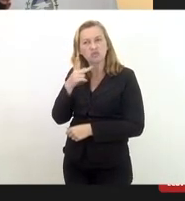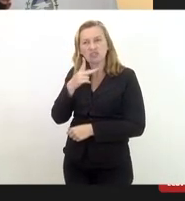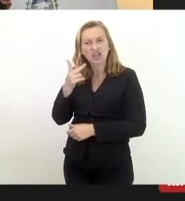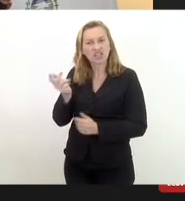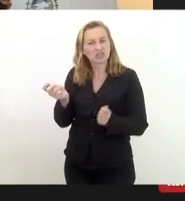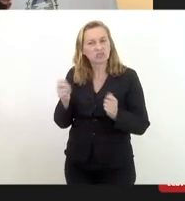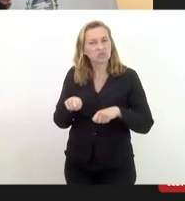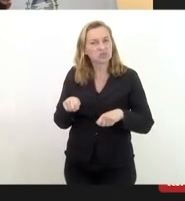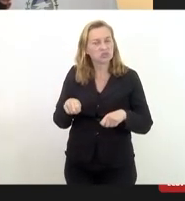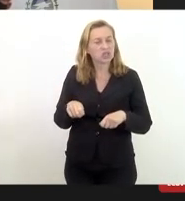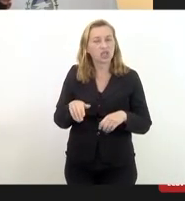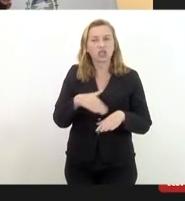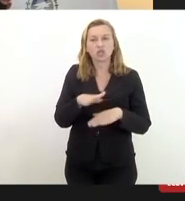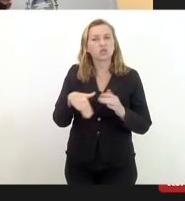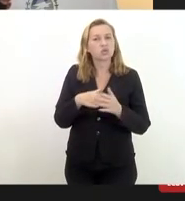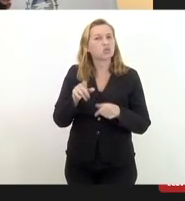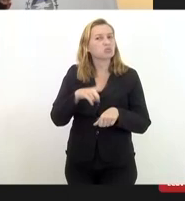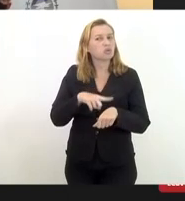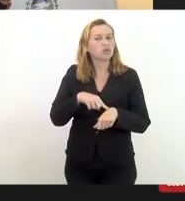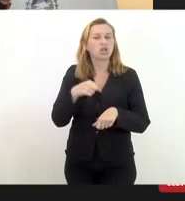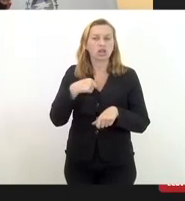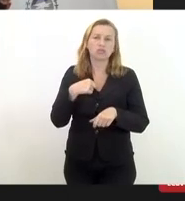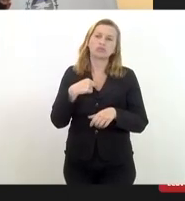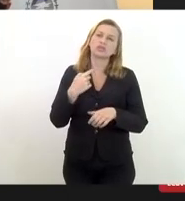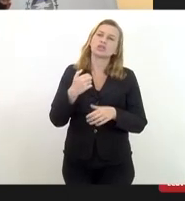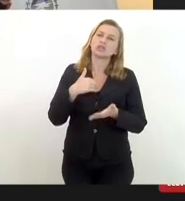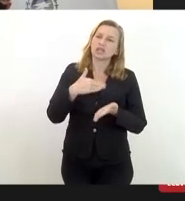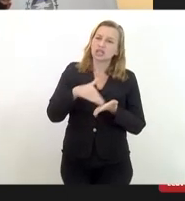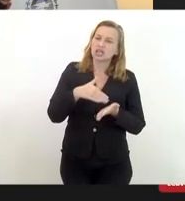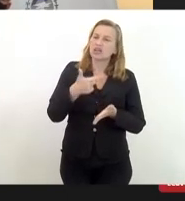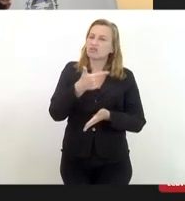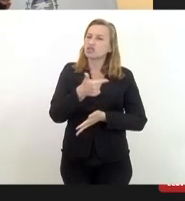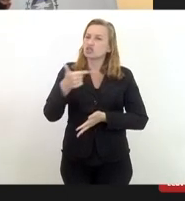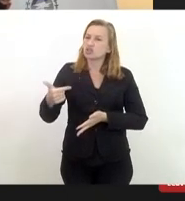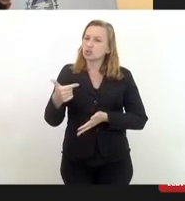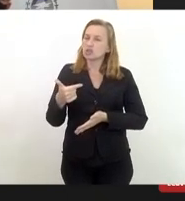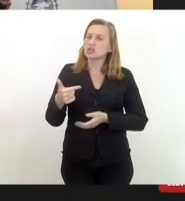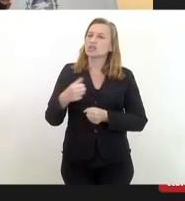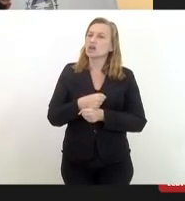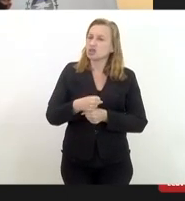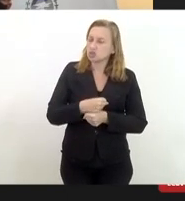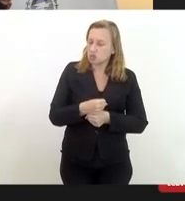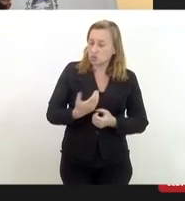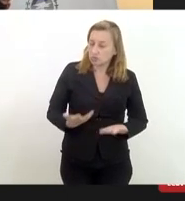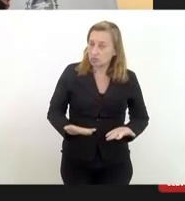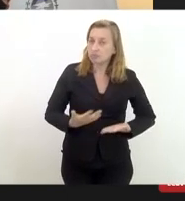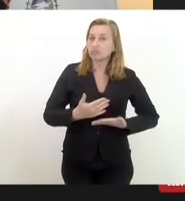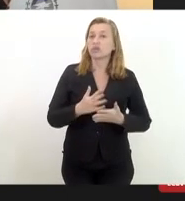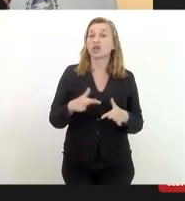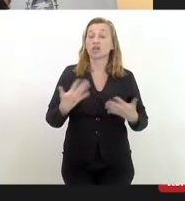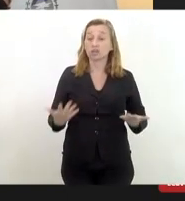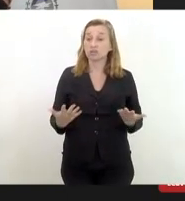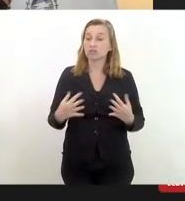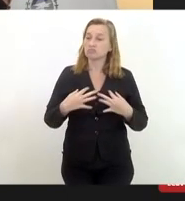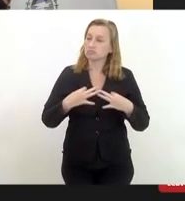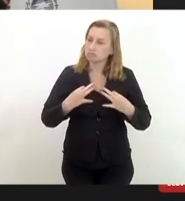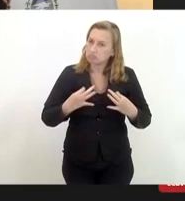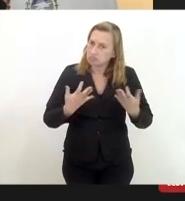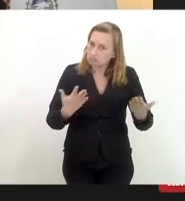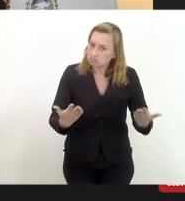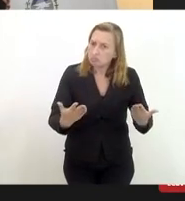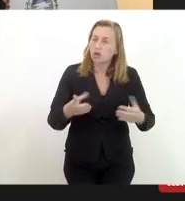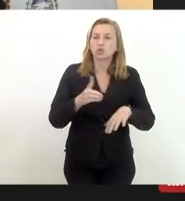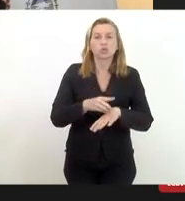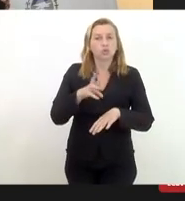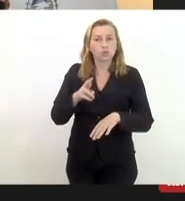possibilidade, em todo o tempo, eu estou na Secretaria há 22 anos, de substituição do ETAP. Então, eu me coloco inteiramente à disposição,